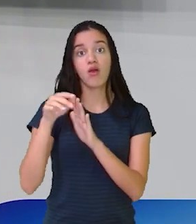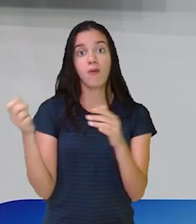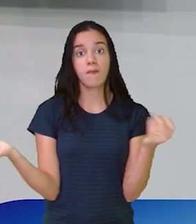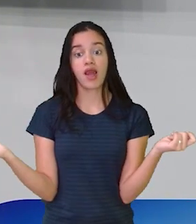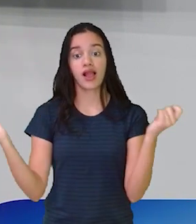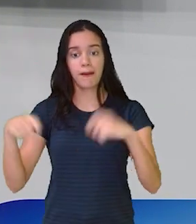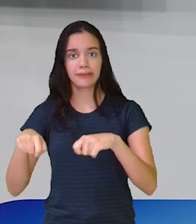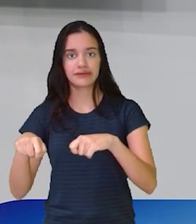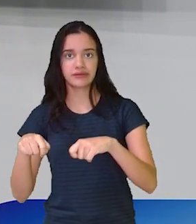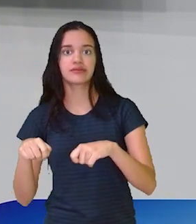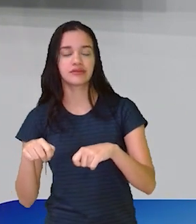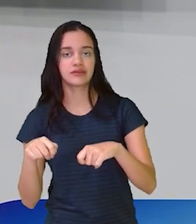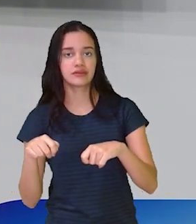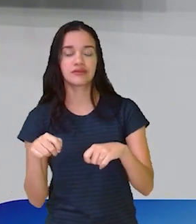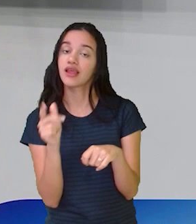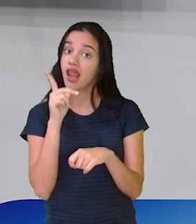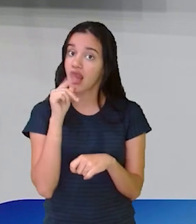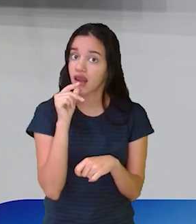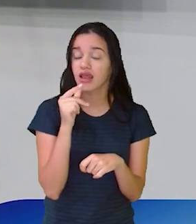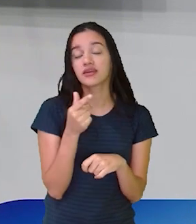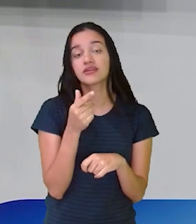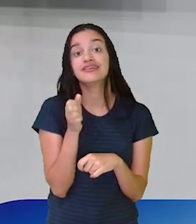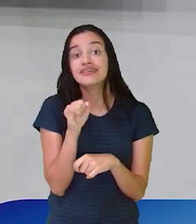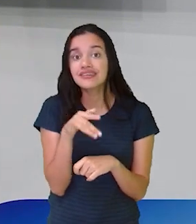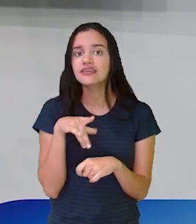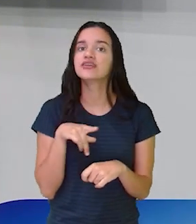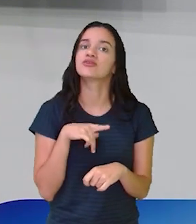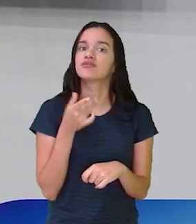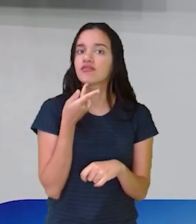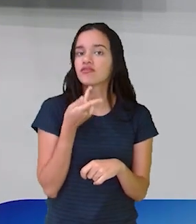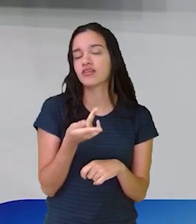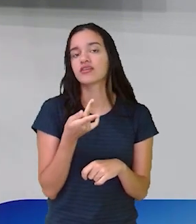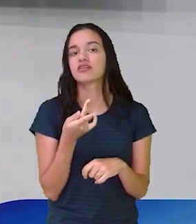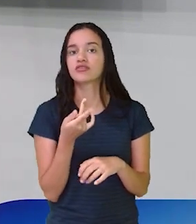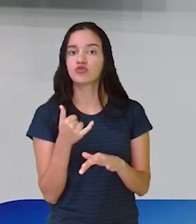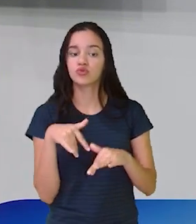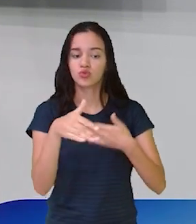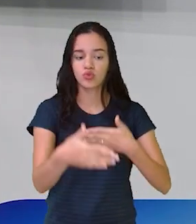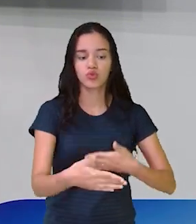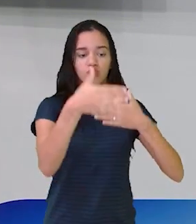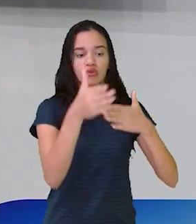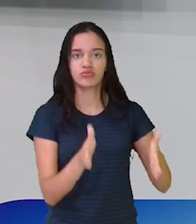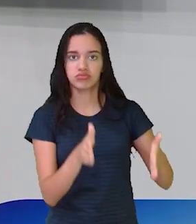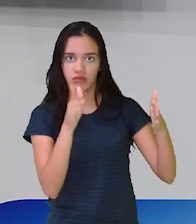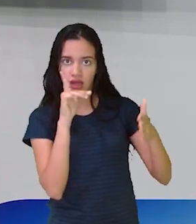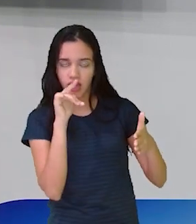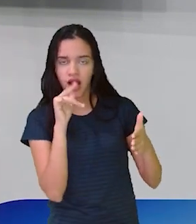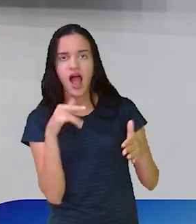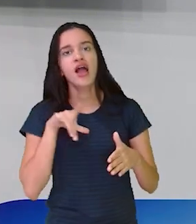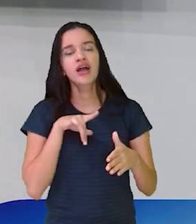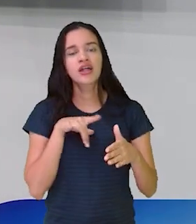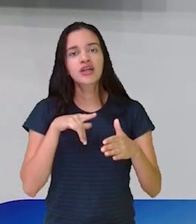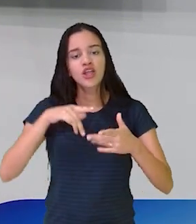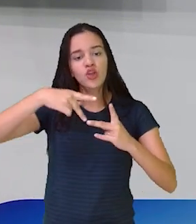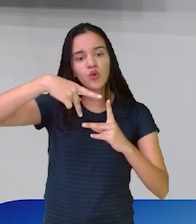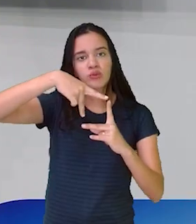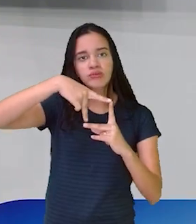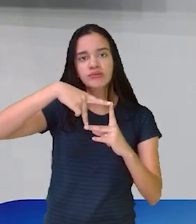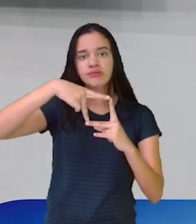no caso a capacidade líquida, né? Se eu estiver ainda falando do meu aquário. Aqui eu tenho um cubo.